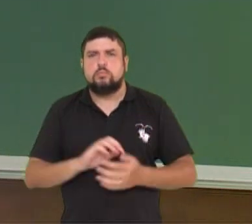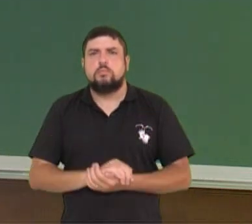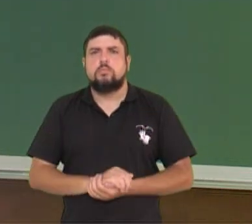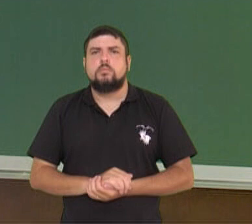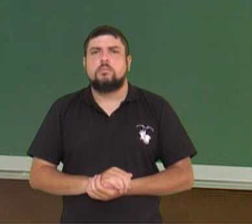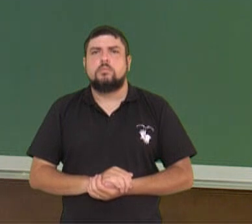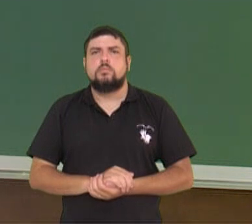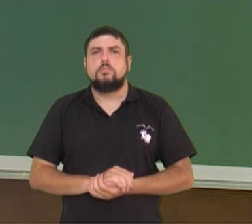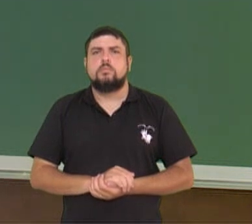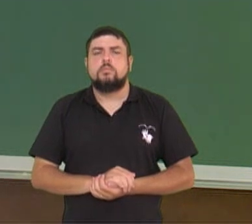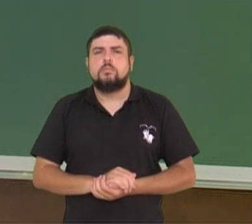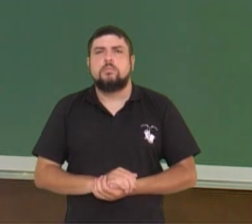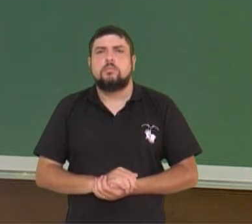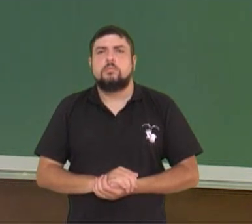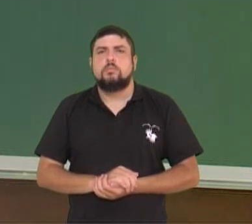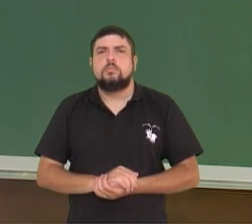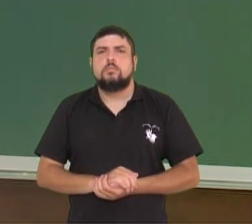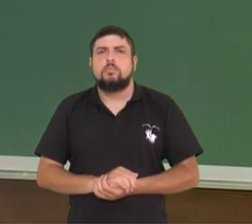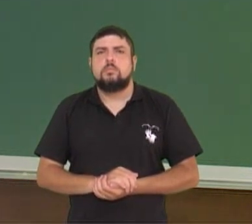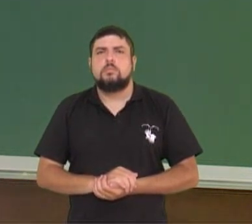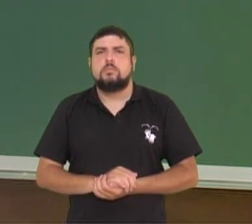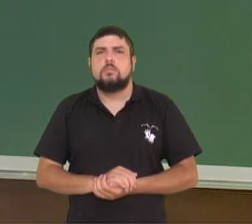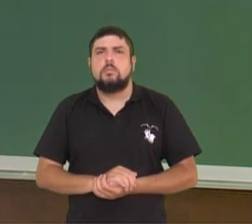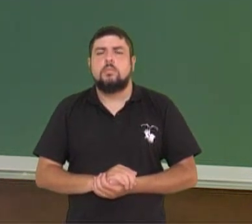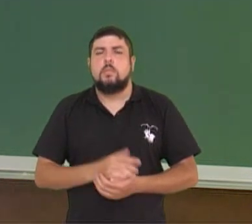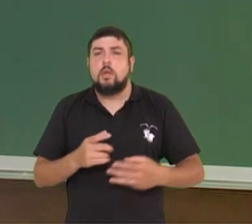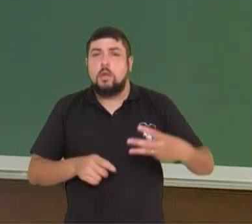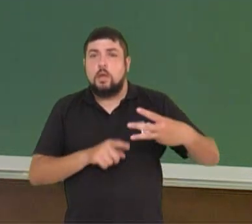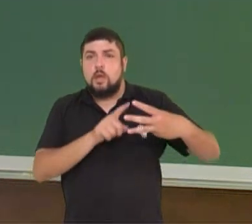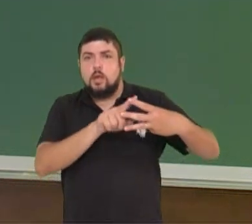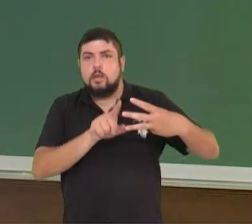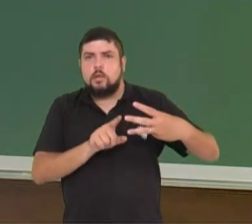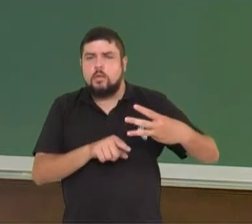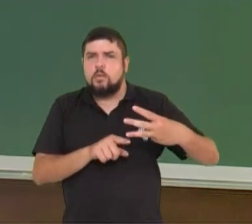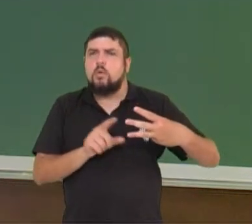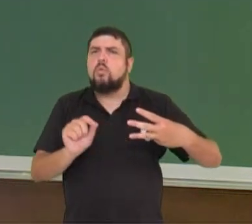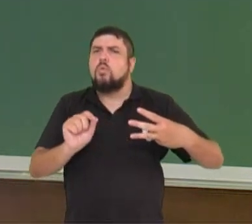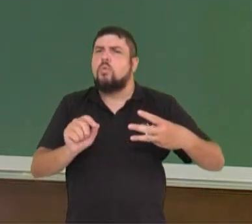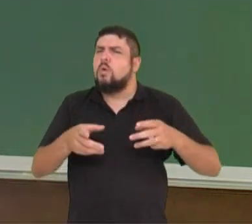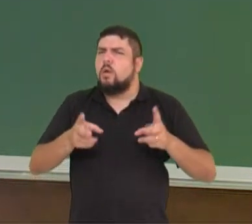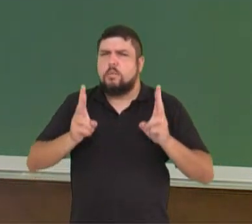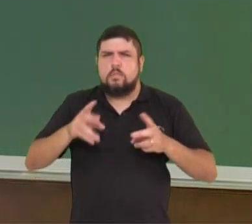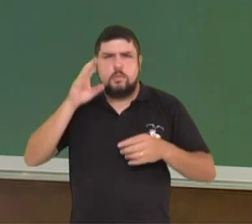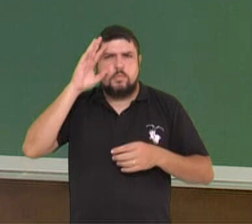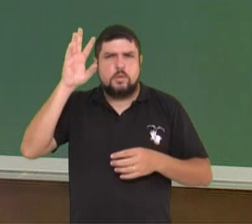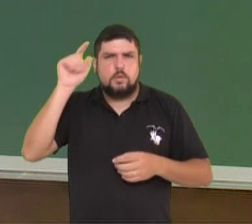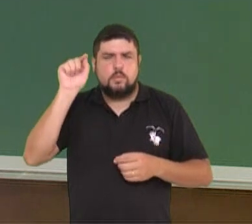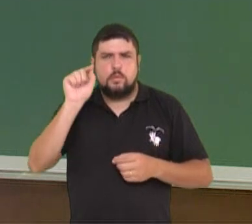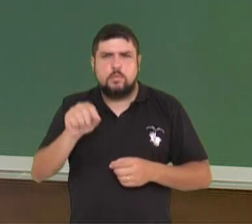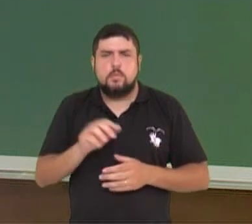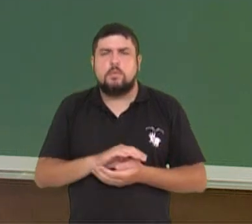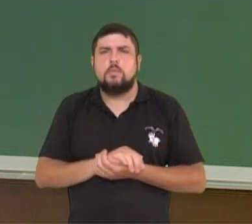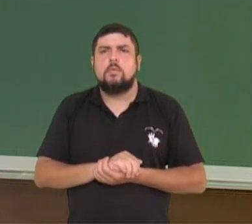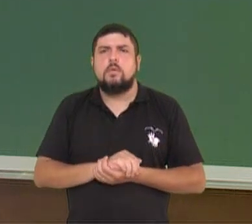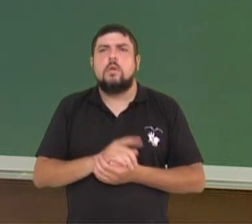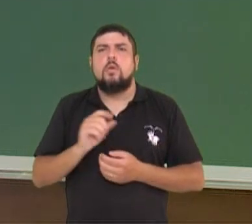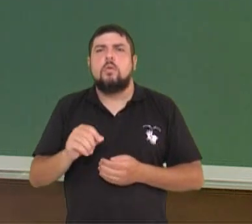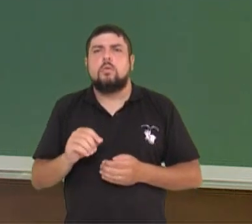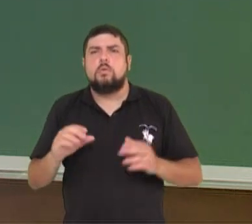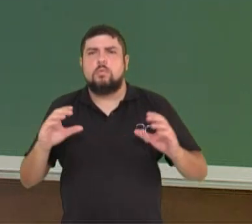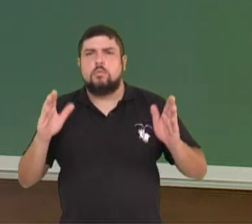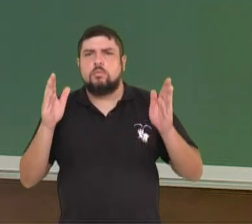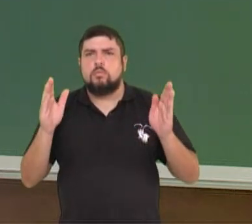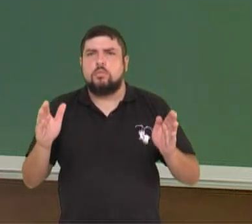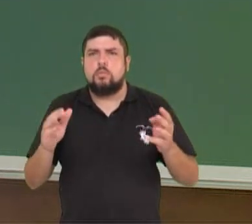Então, todas as três formas representam a mesma ideia. é um intervalo fechado que vai desde